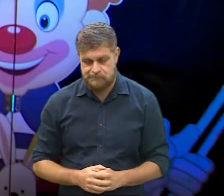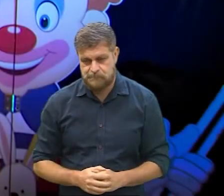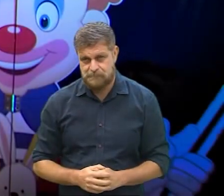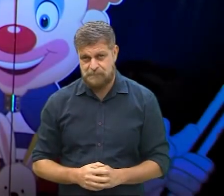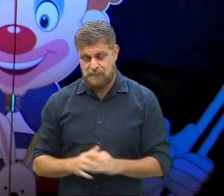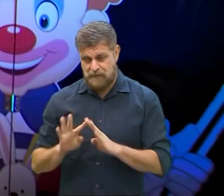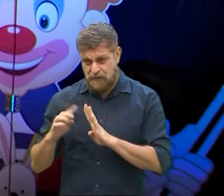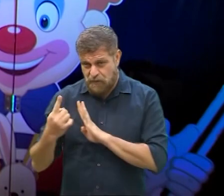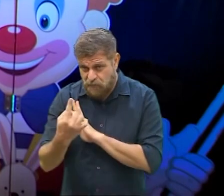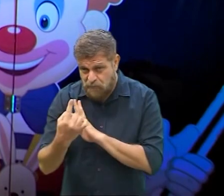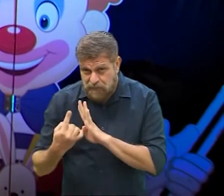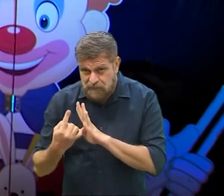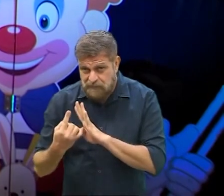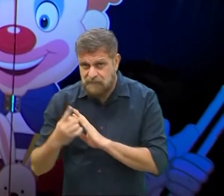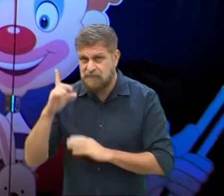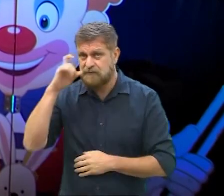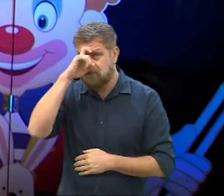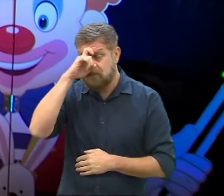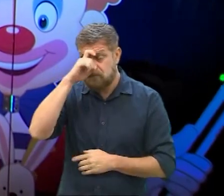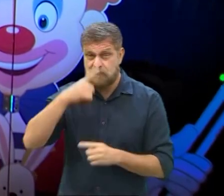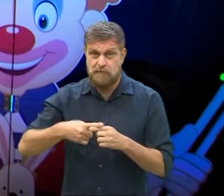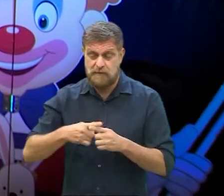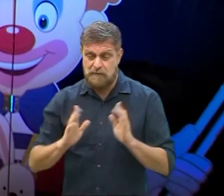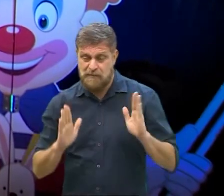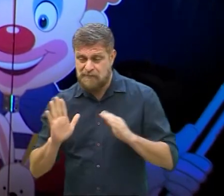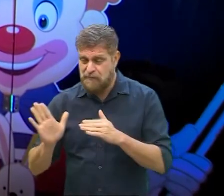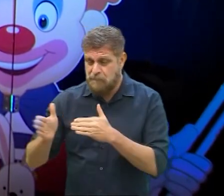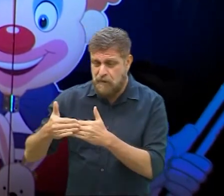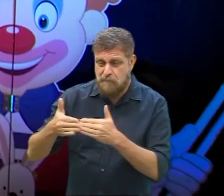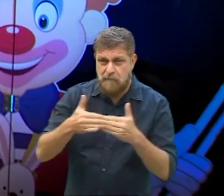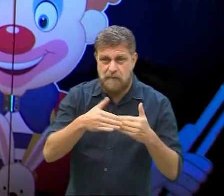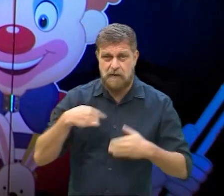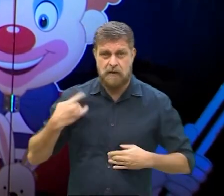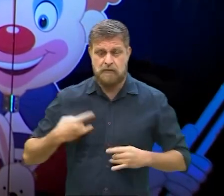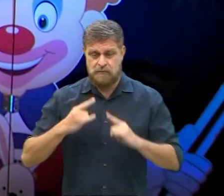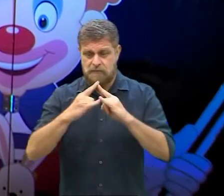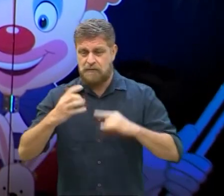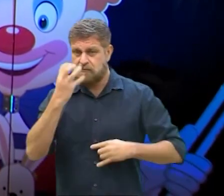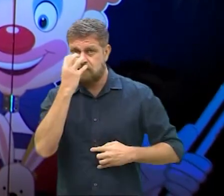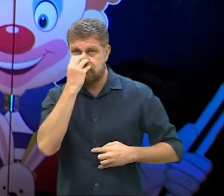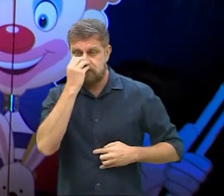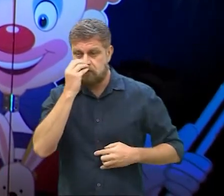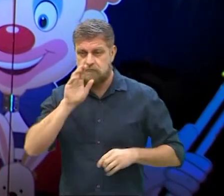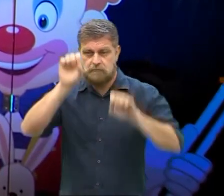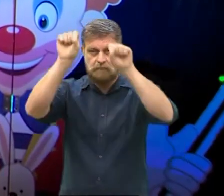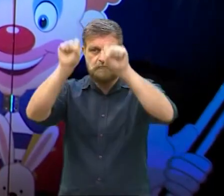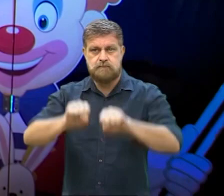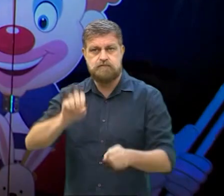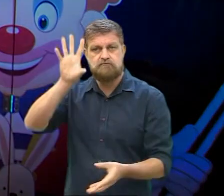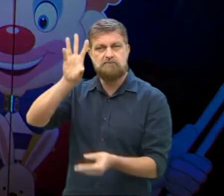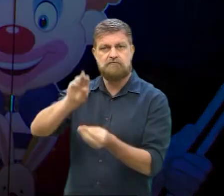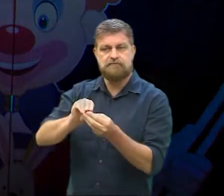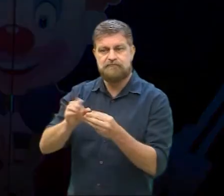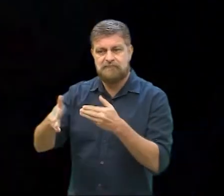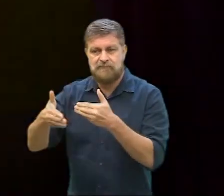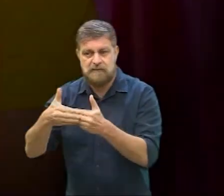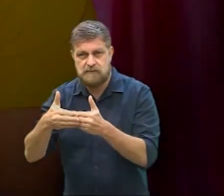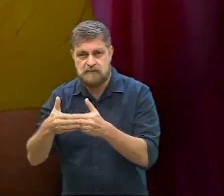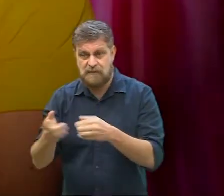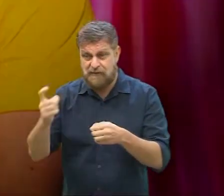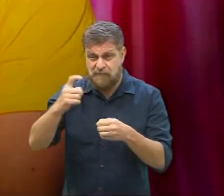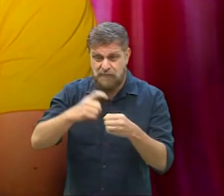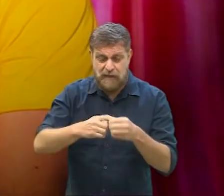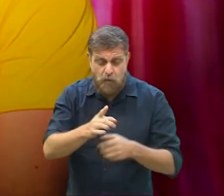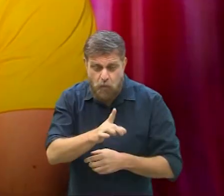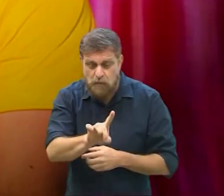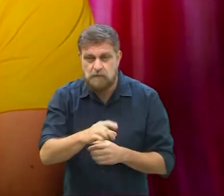Na quarentena foi difícil porque fechou tudo, né? Fechou tudo, nós somos os primeiros a fechar, os últimos a estar abrindo.